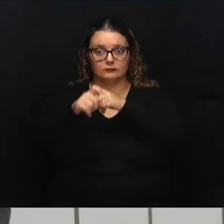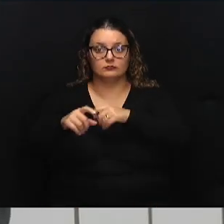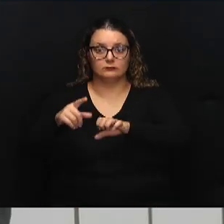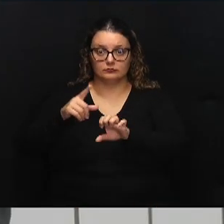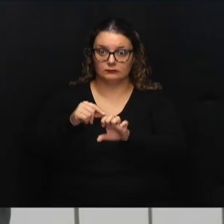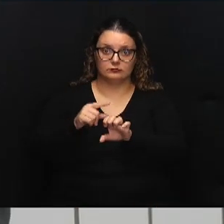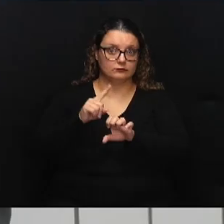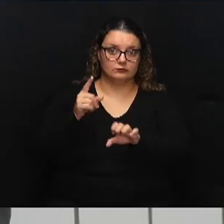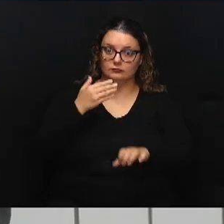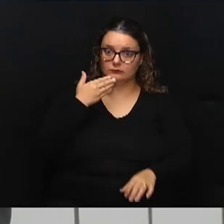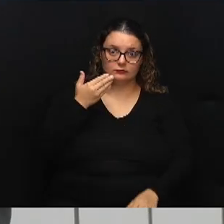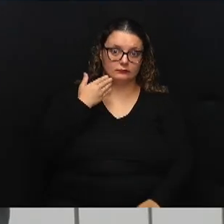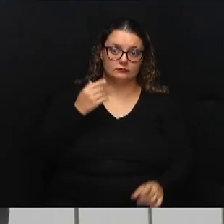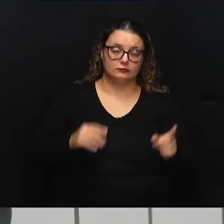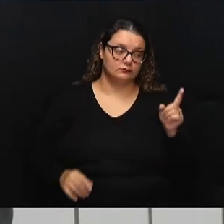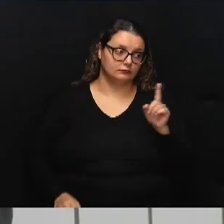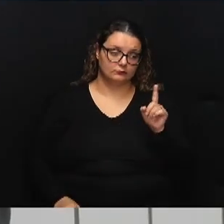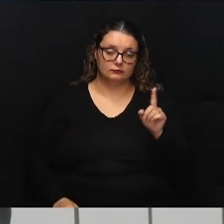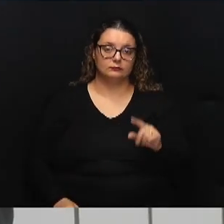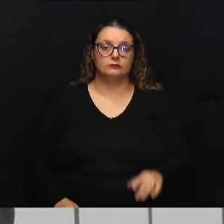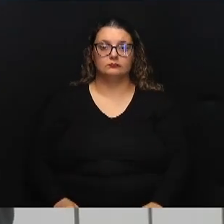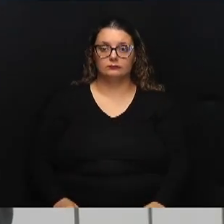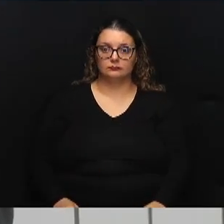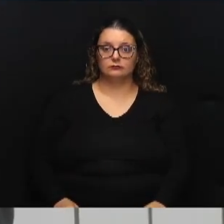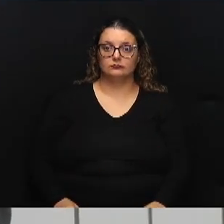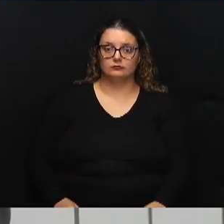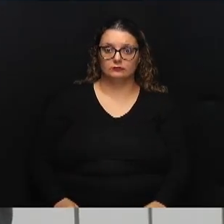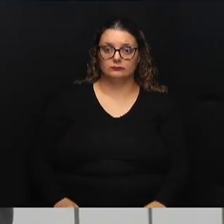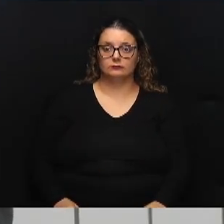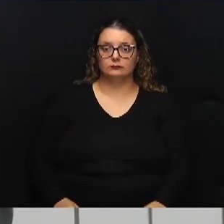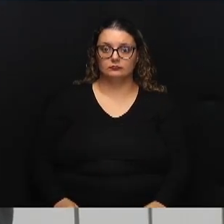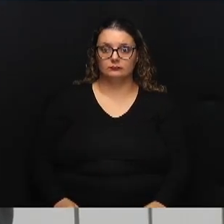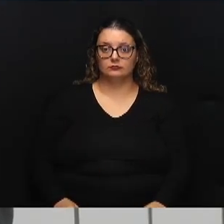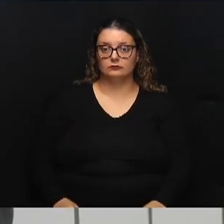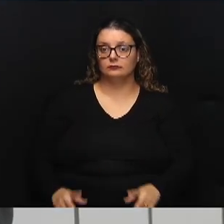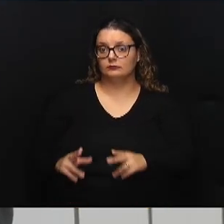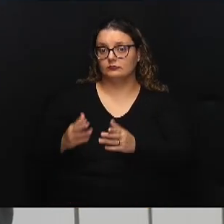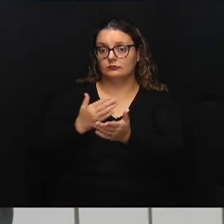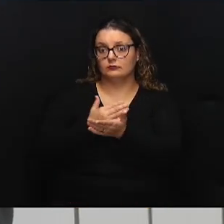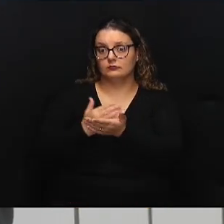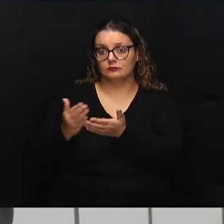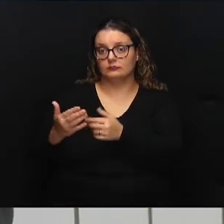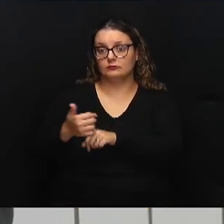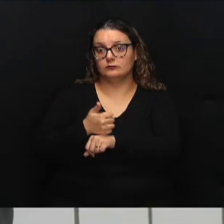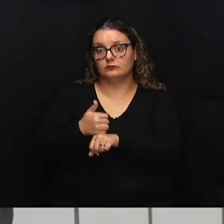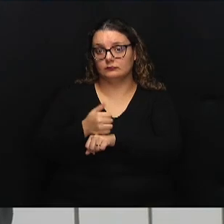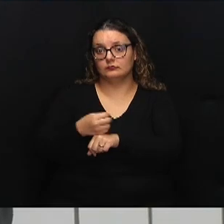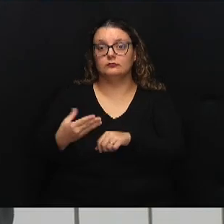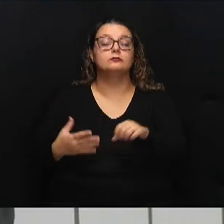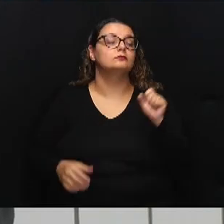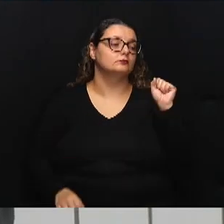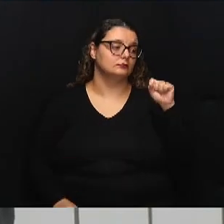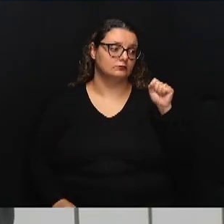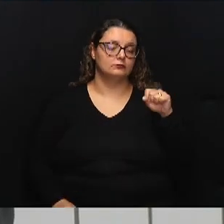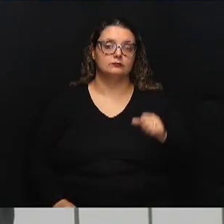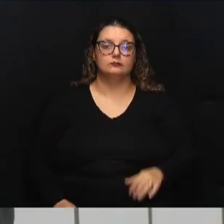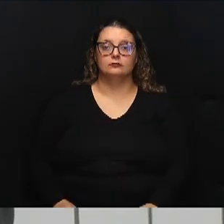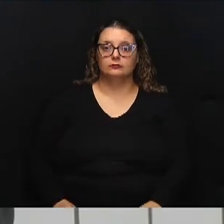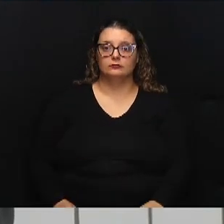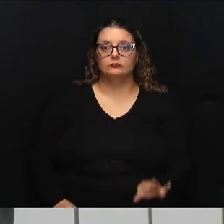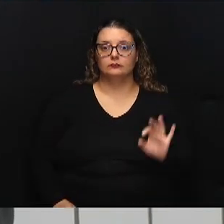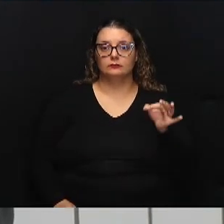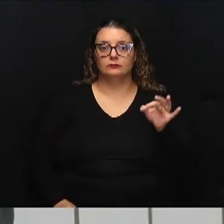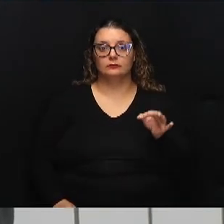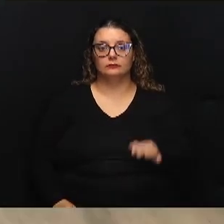empreender, não é fácil. Não. Né? É como se você começasse uma nova carreira. Né?